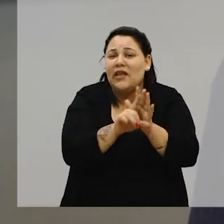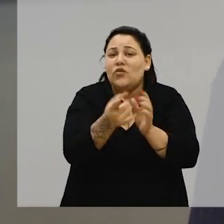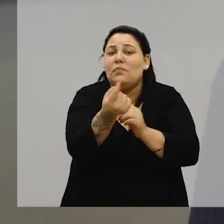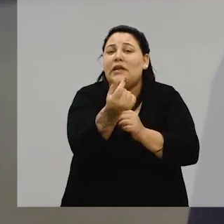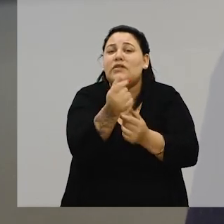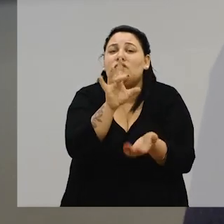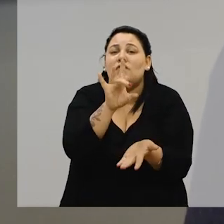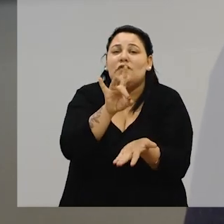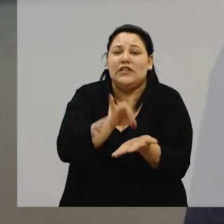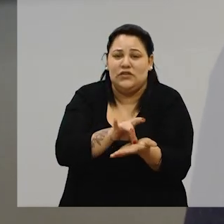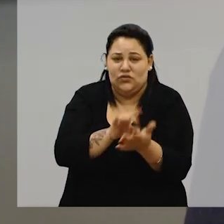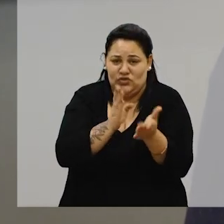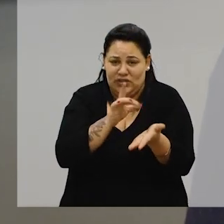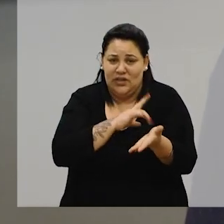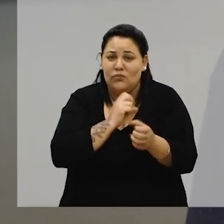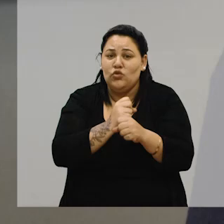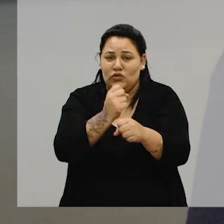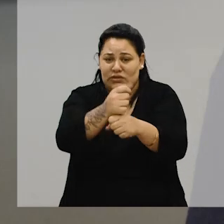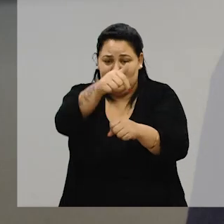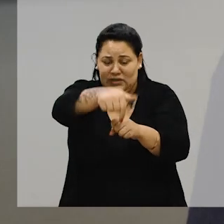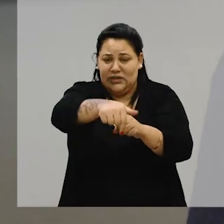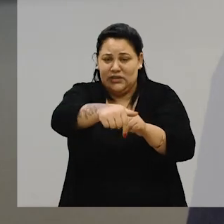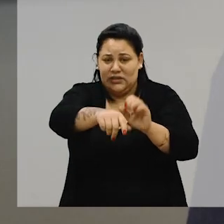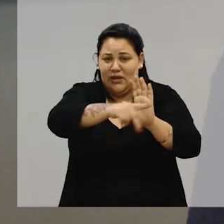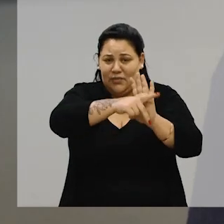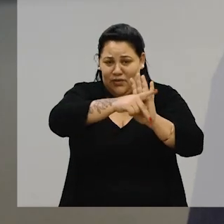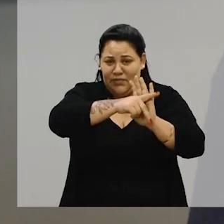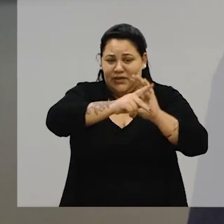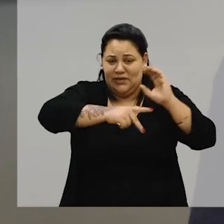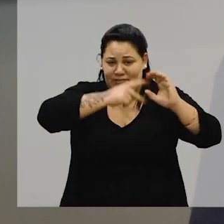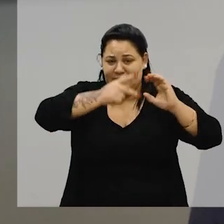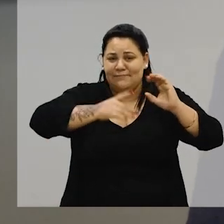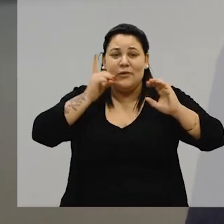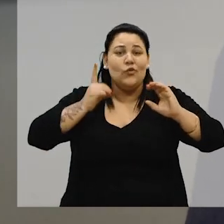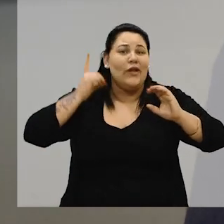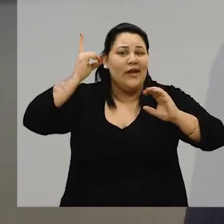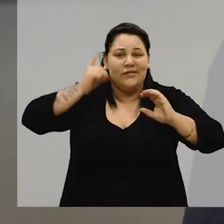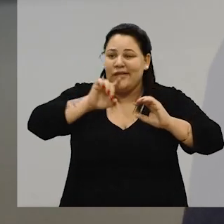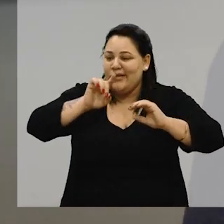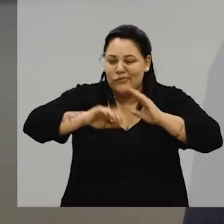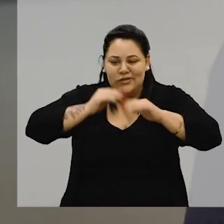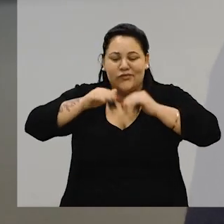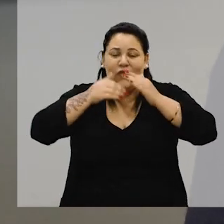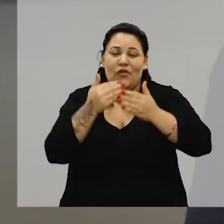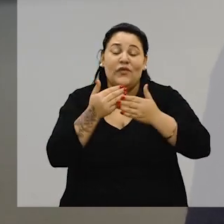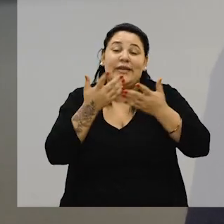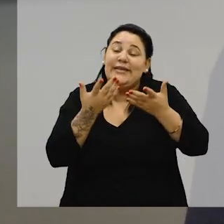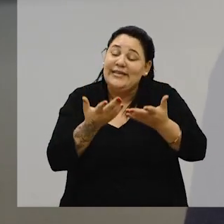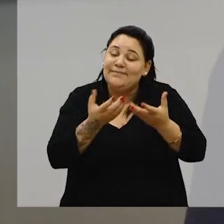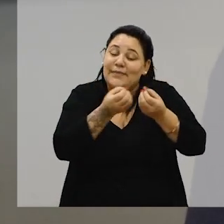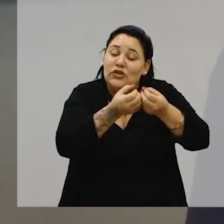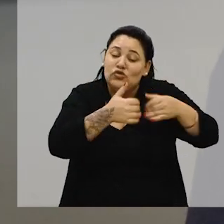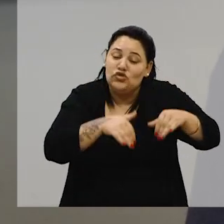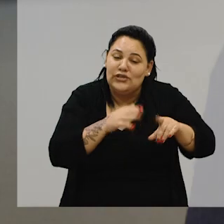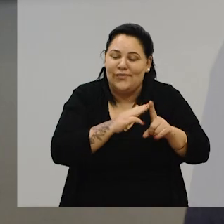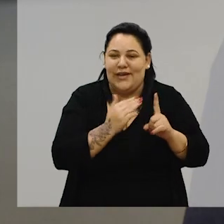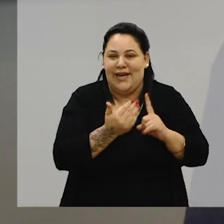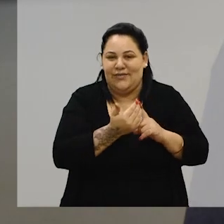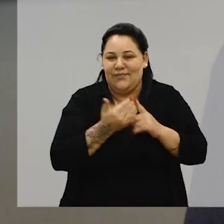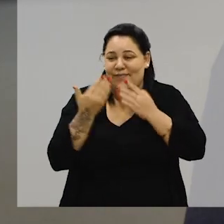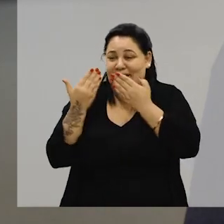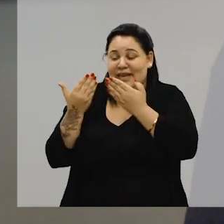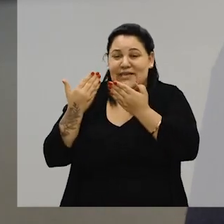muitos anos na Câmara dos Deputados e não anda, né? Ele acaba prejudicando o